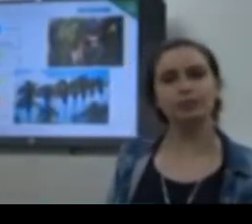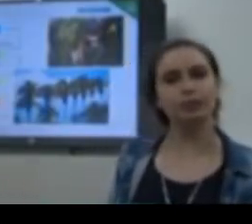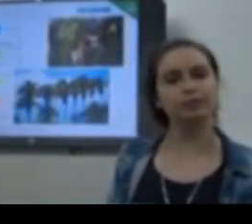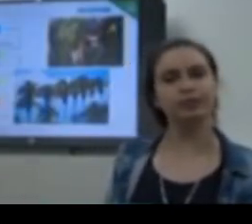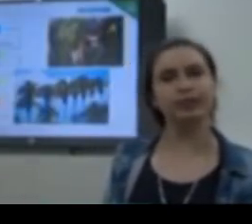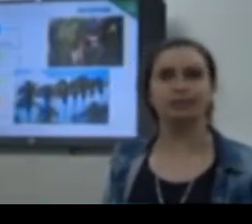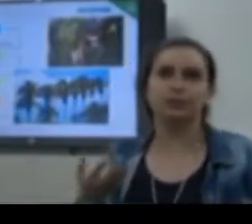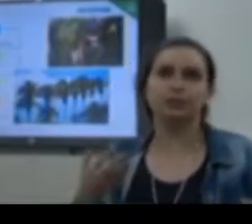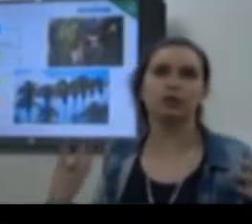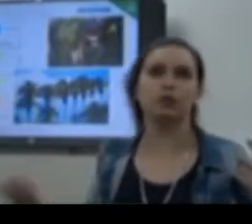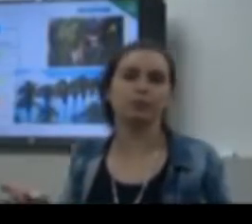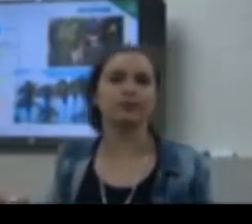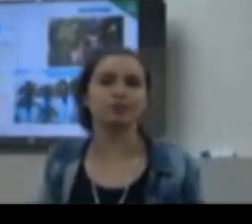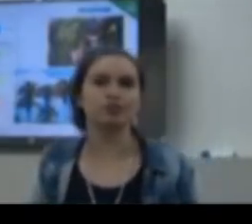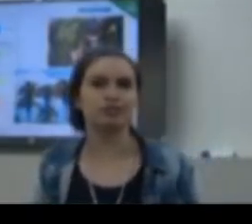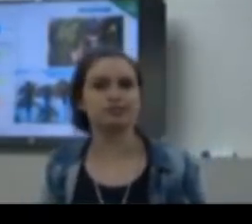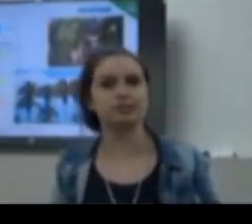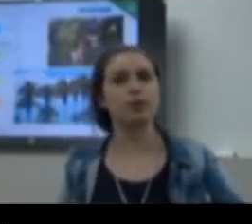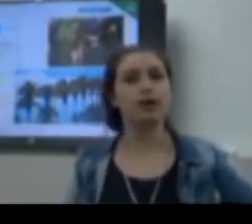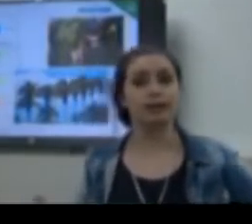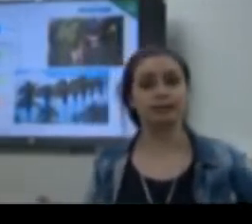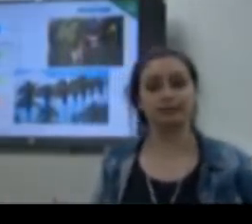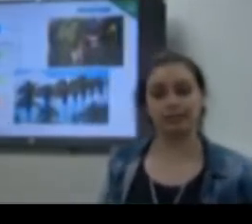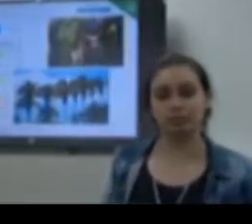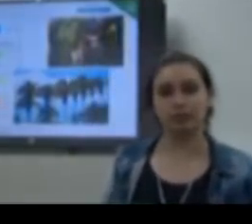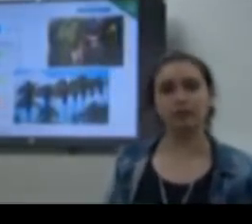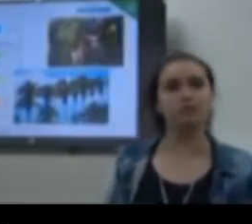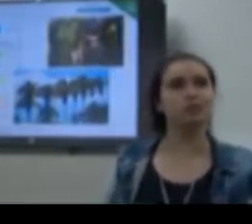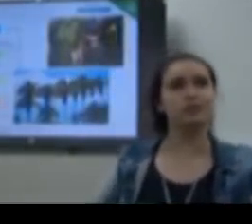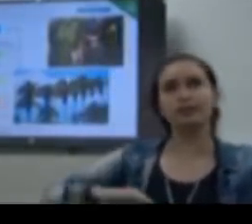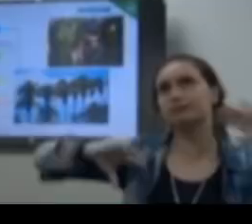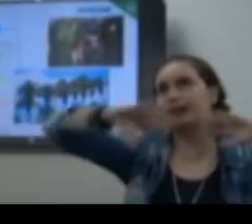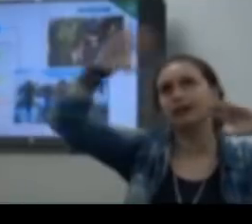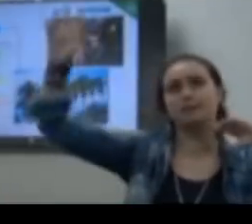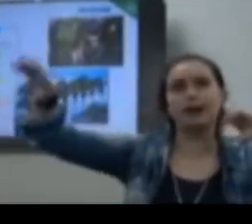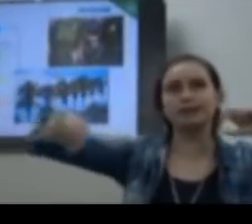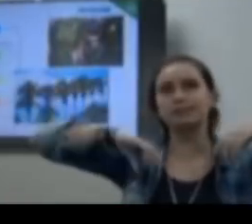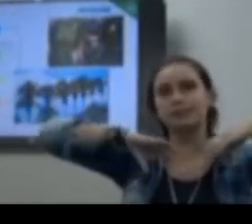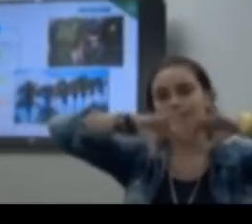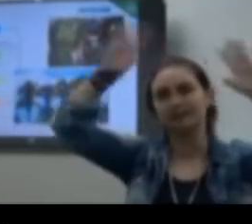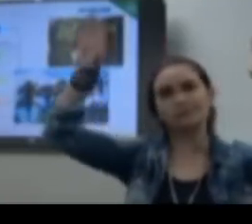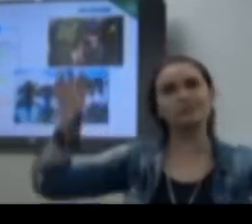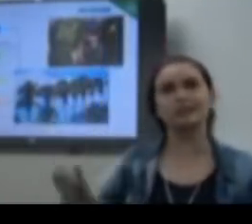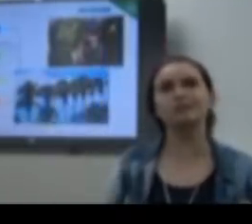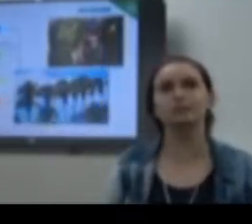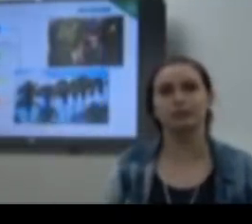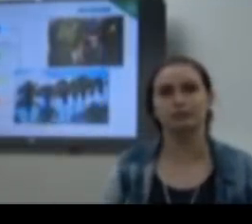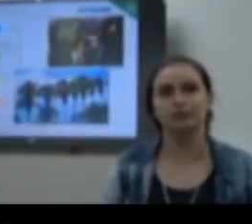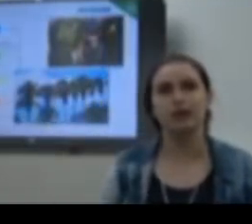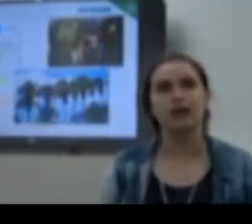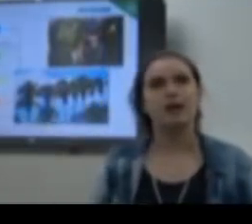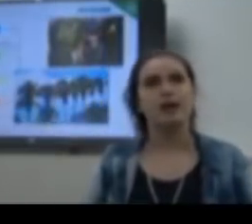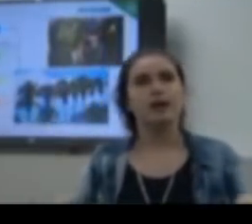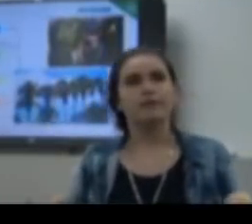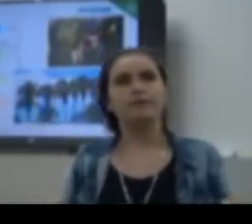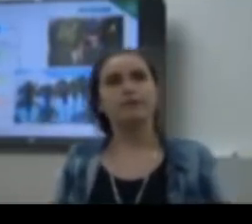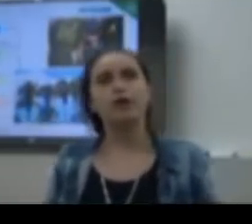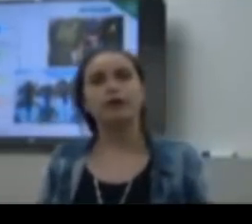encontra animais de biomas diferentes, porque como ela é uma faixa de transição entre 3 domínios, a gente vai encontrar animais e plantas dos 3